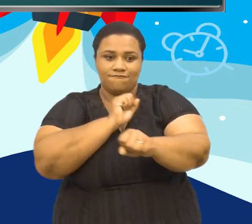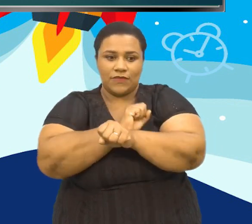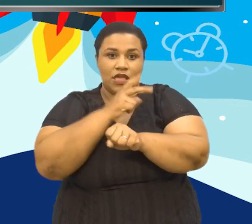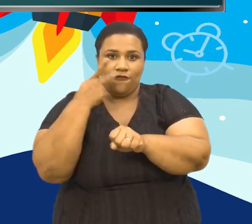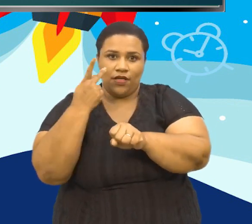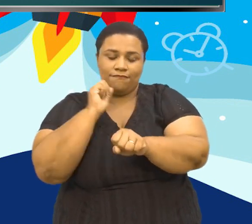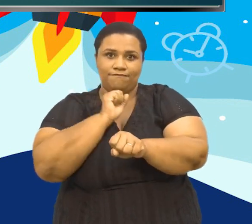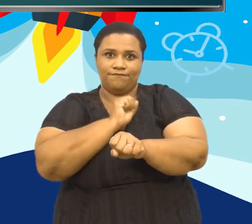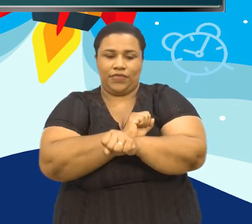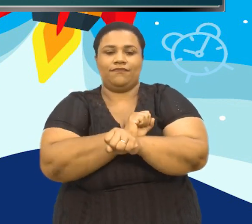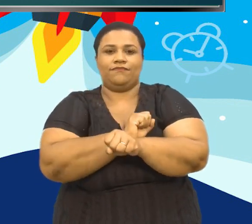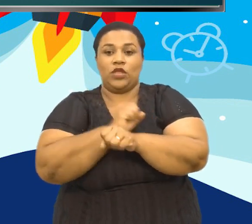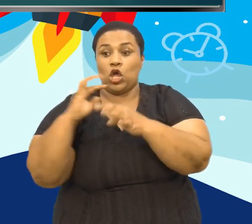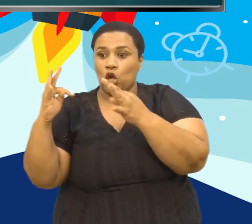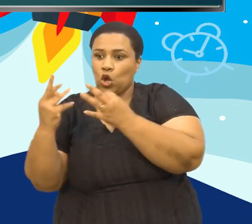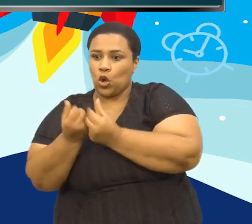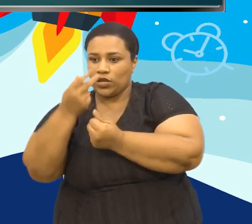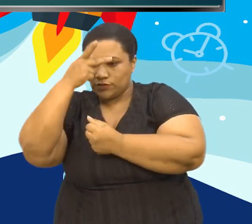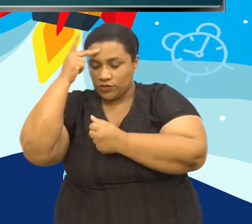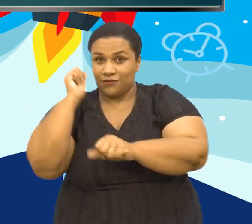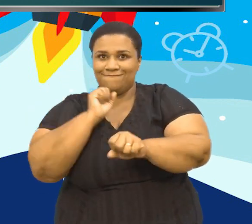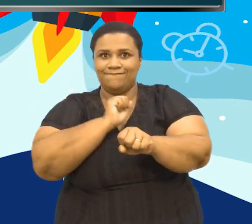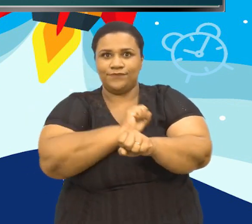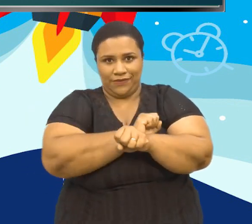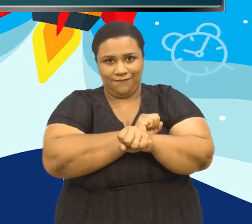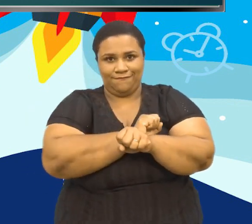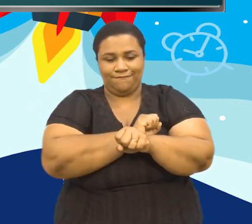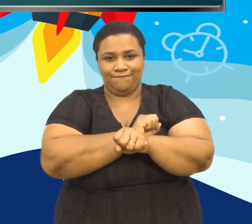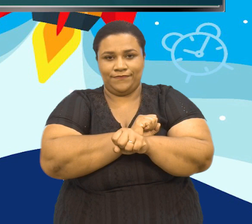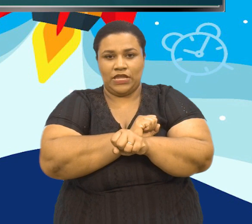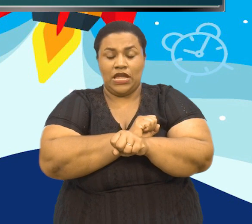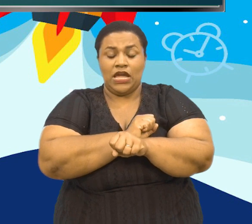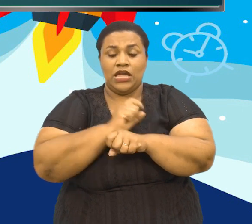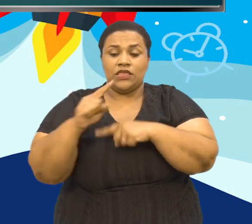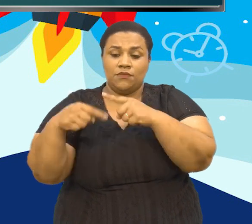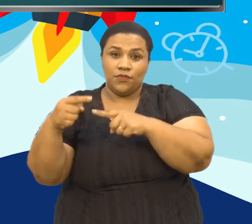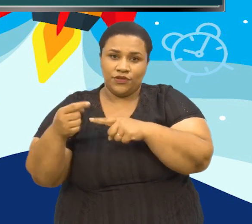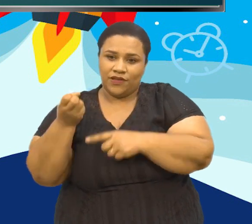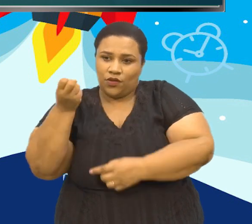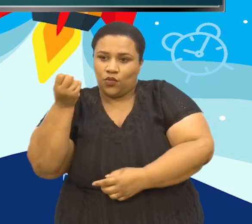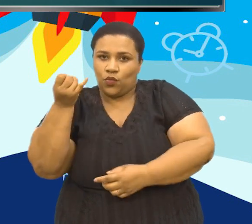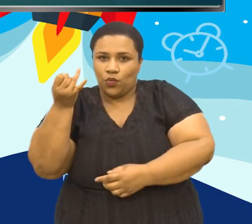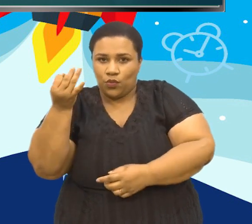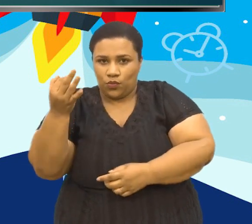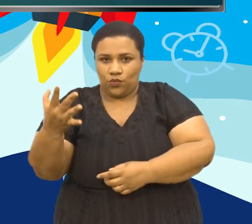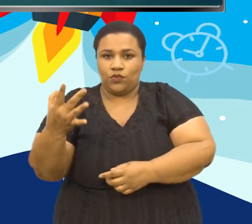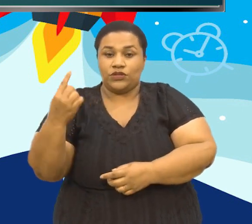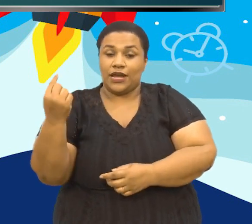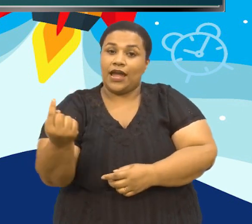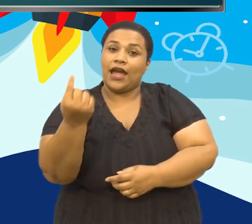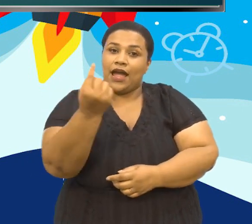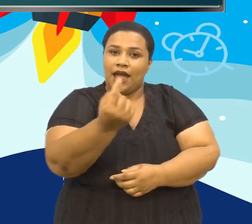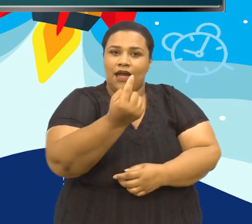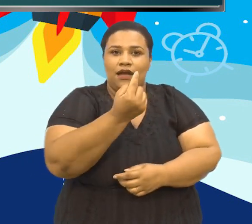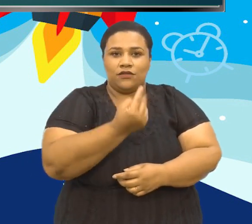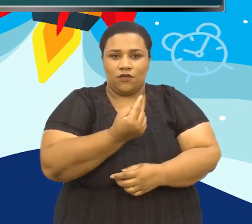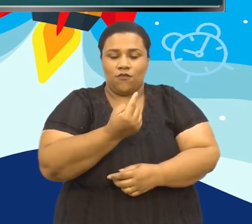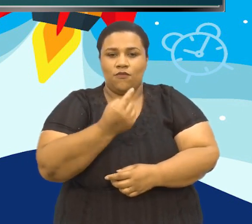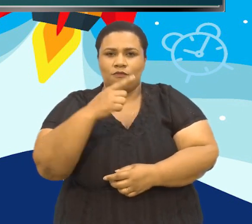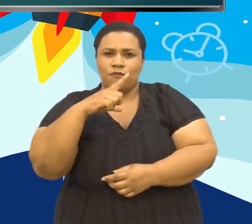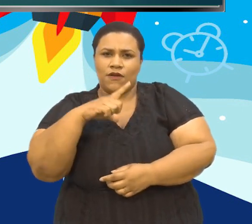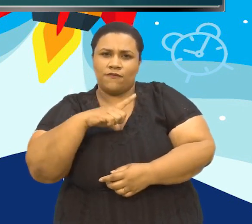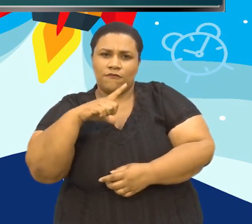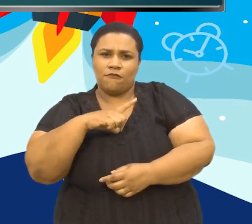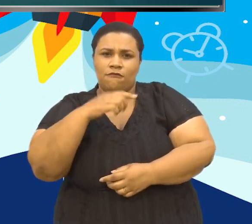todos os jogadores devem parar. Aí será feita uma contagem, onde cada categoria valerá